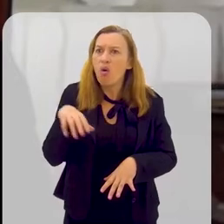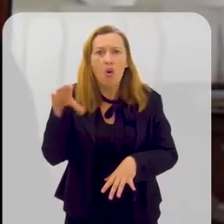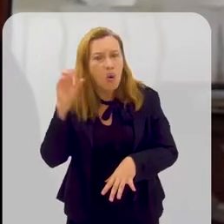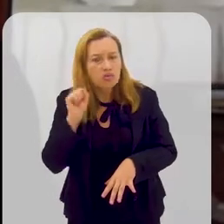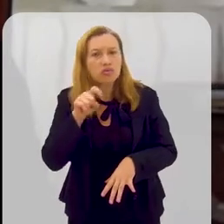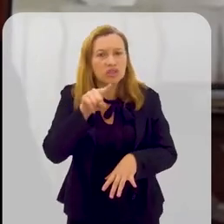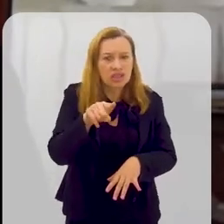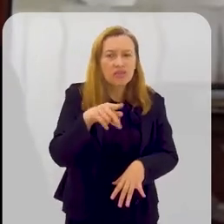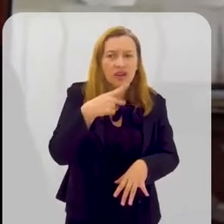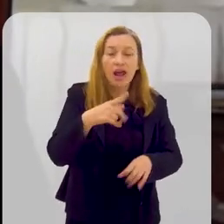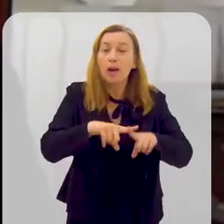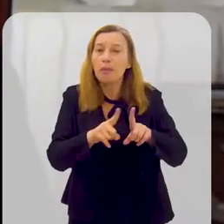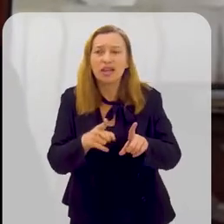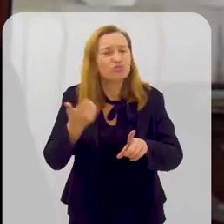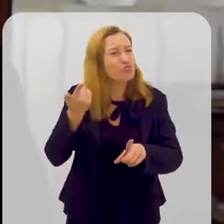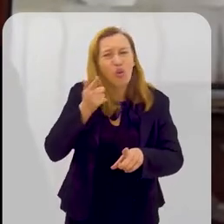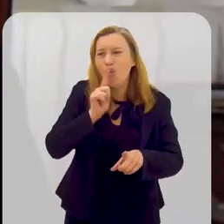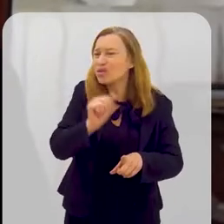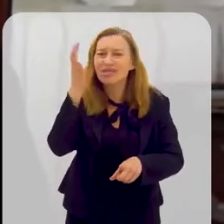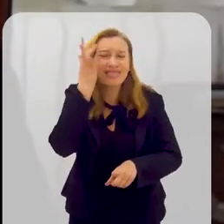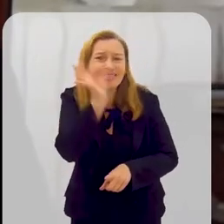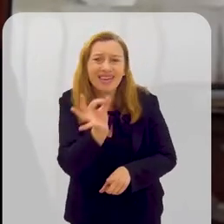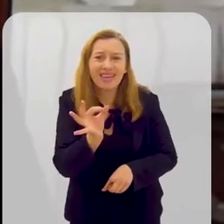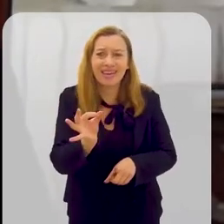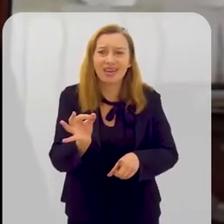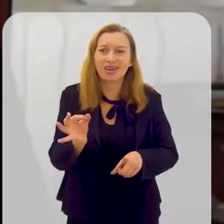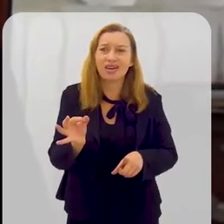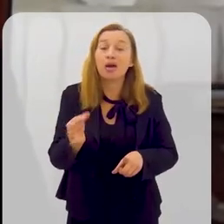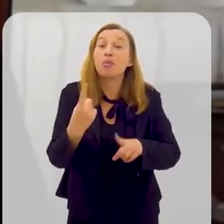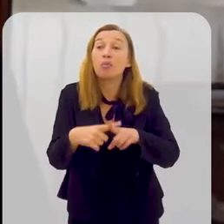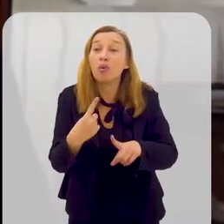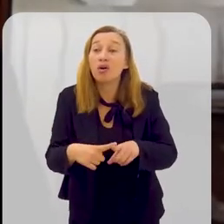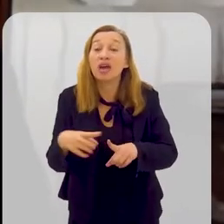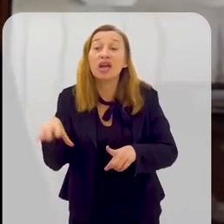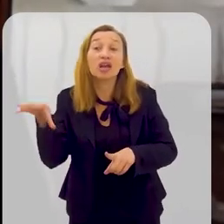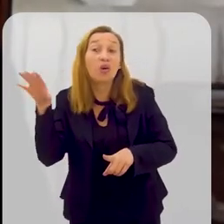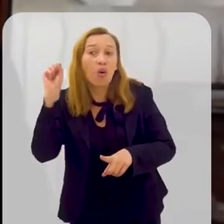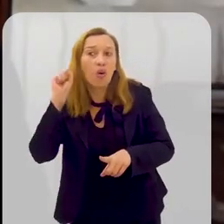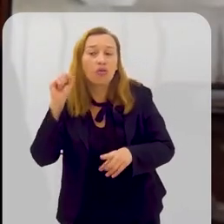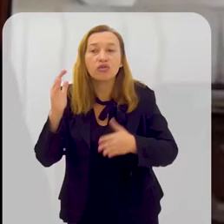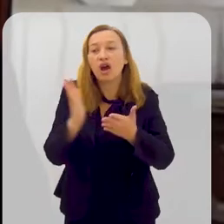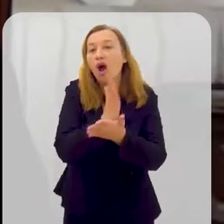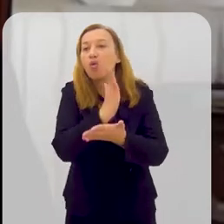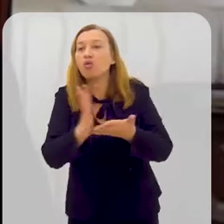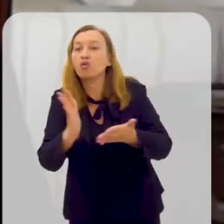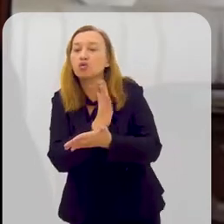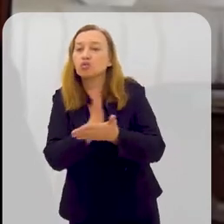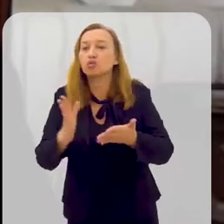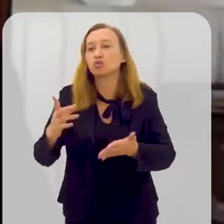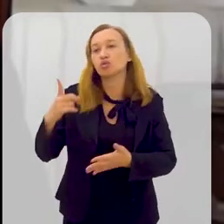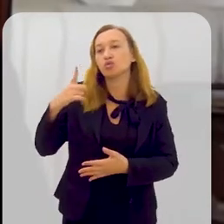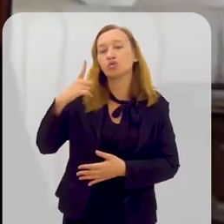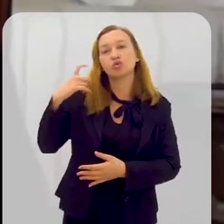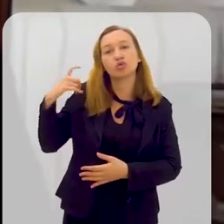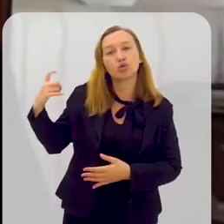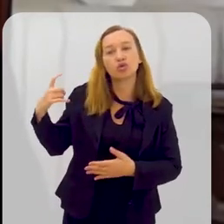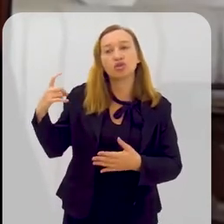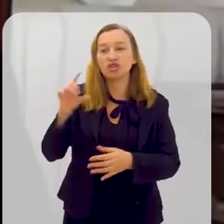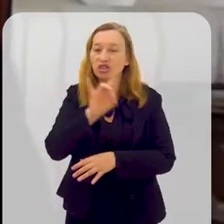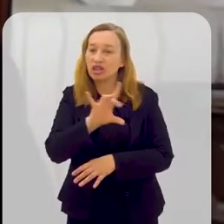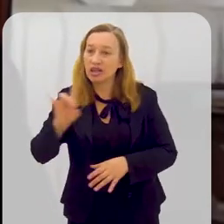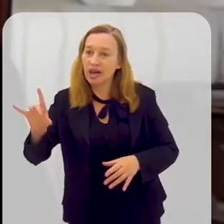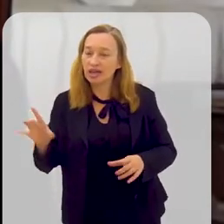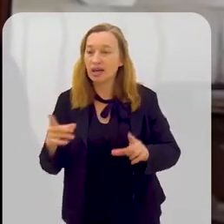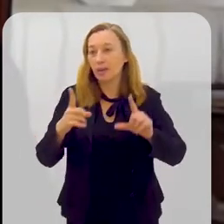assim eu ouço o que você fala mas eu não consigo te entender porque ele ouve alguns sons de cada